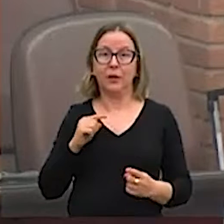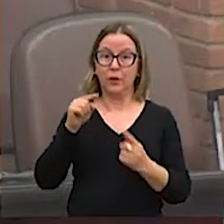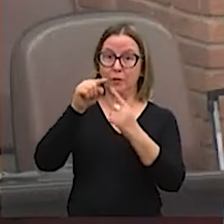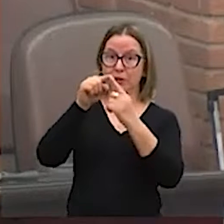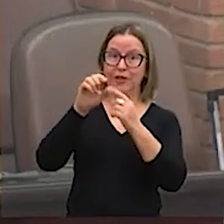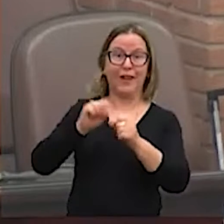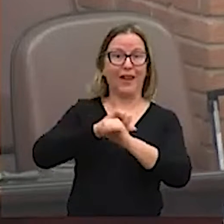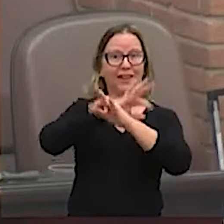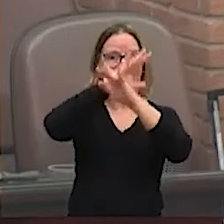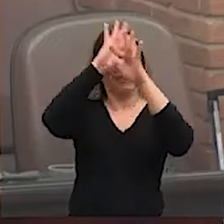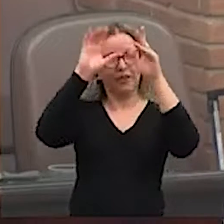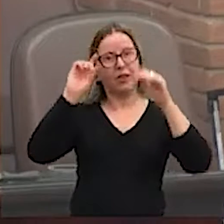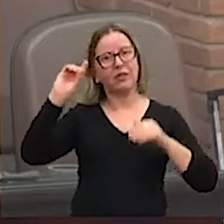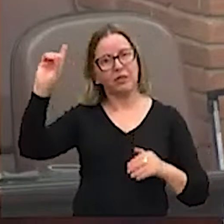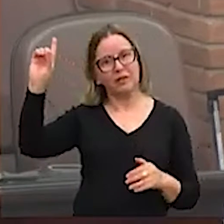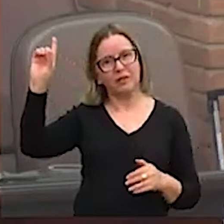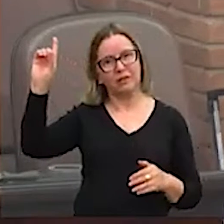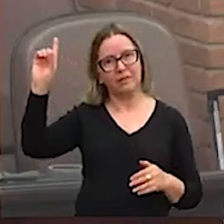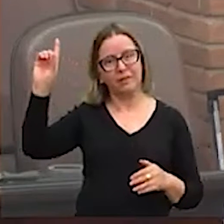Deus.